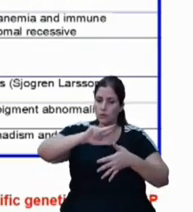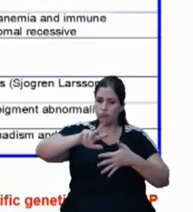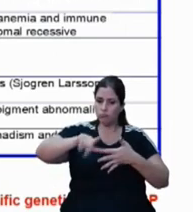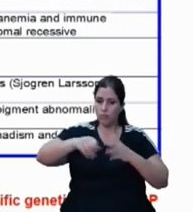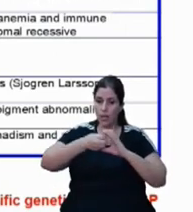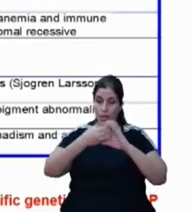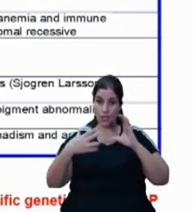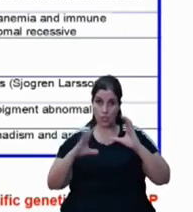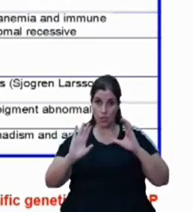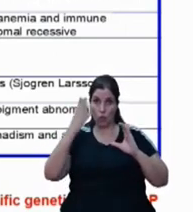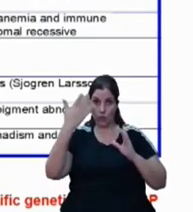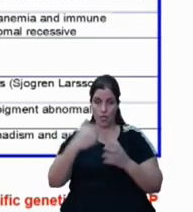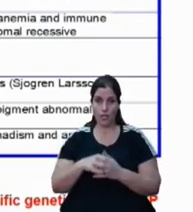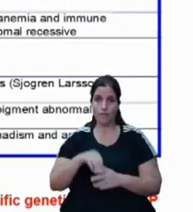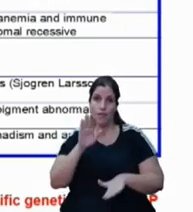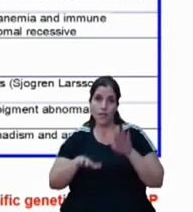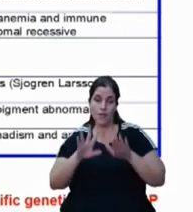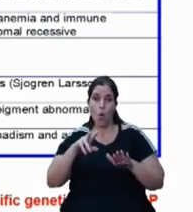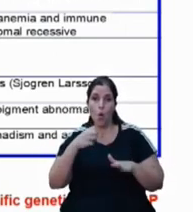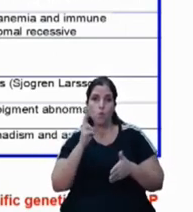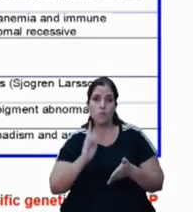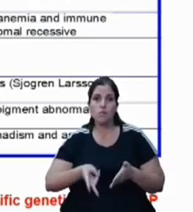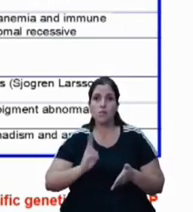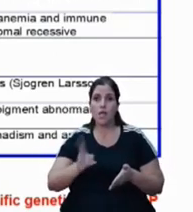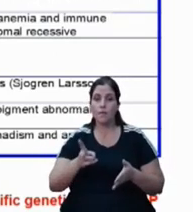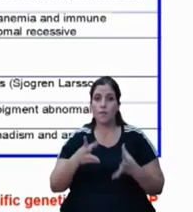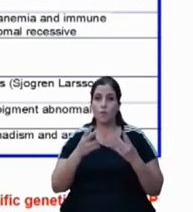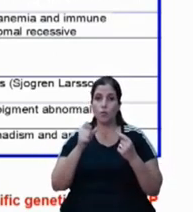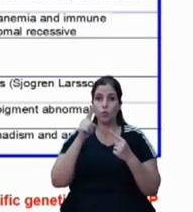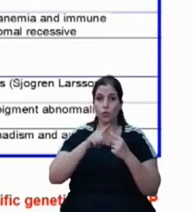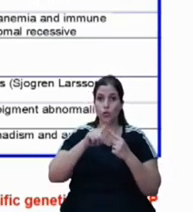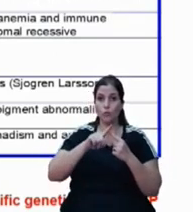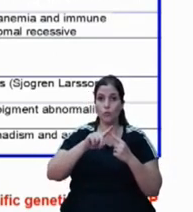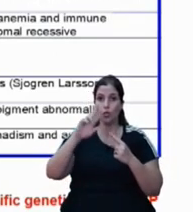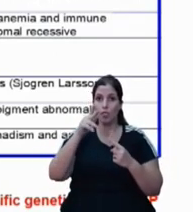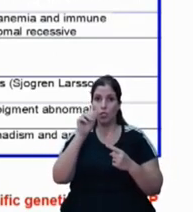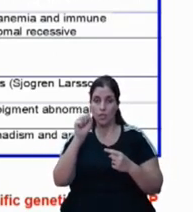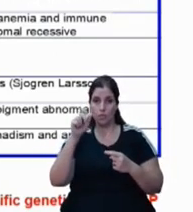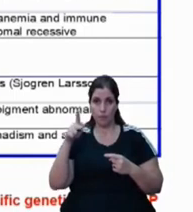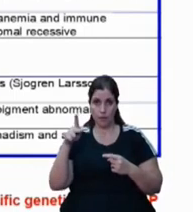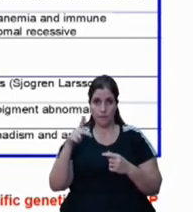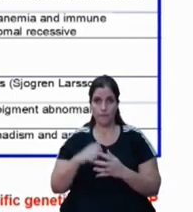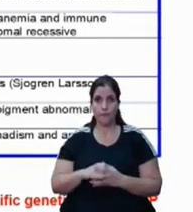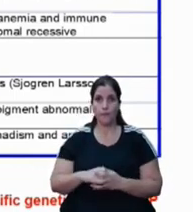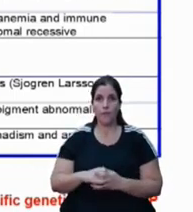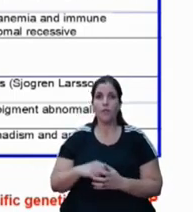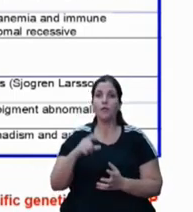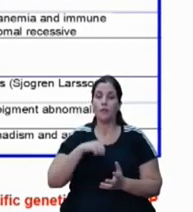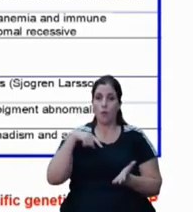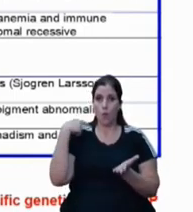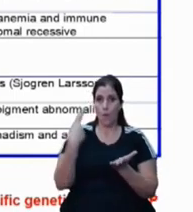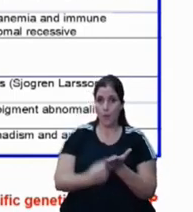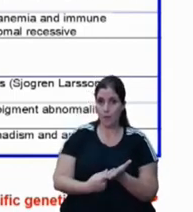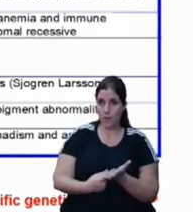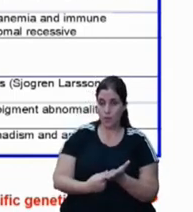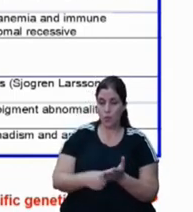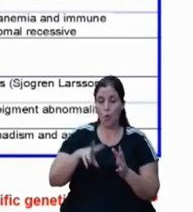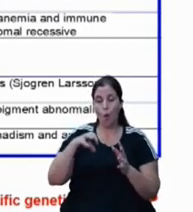que ocorrem às vezes ou frequentemente em vários tipos de HSP, incluindo comprometimento cognitivo,